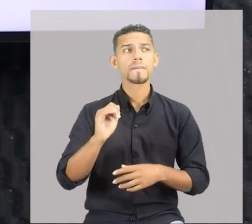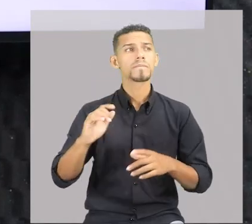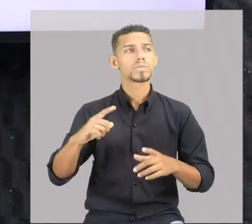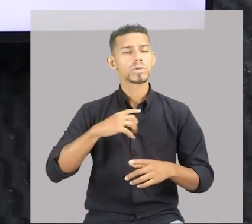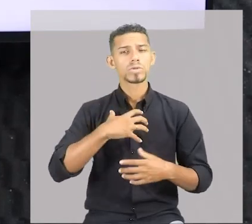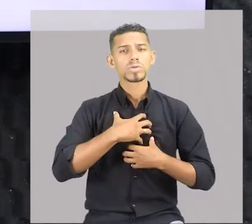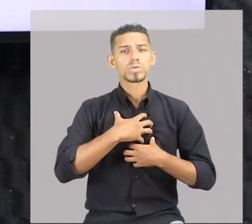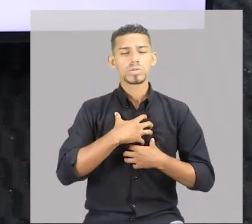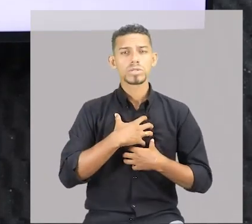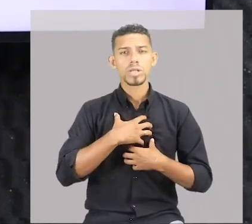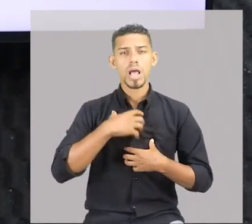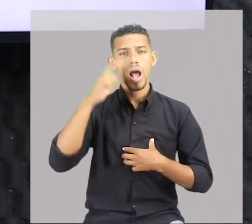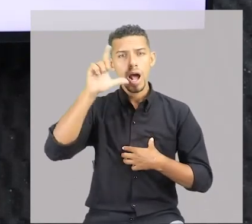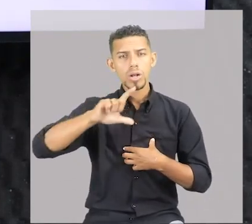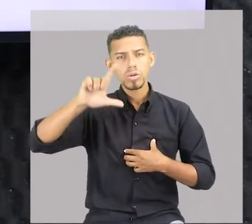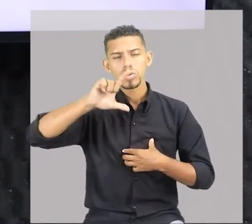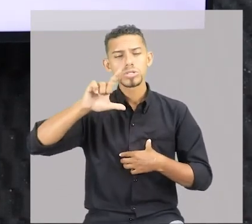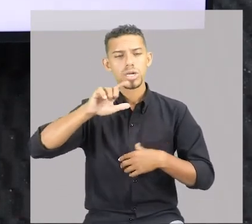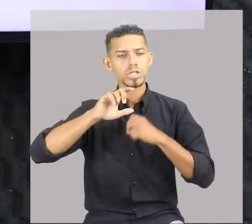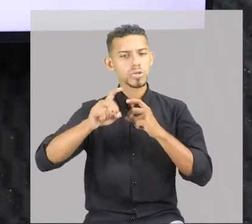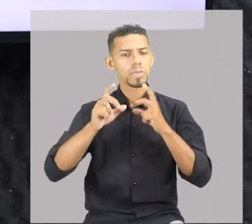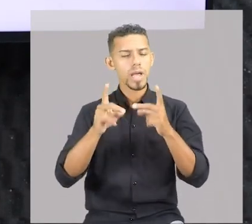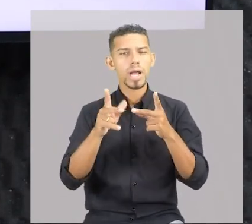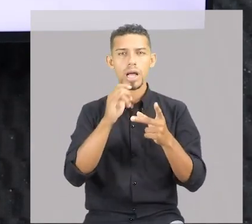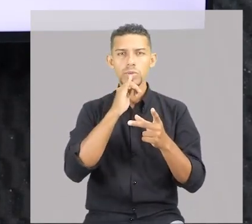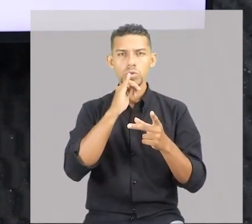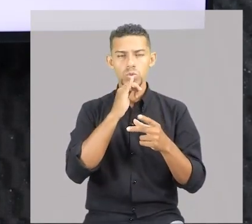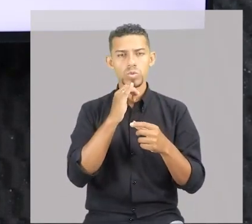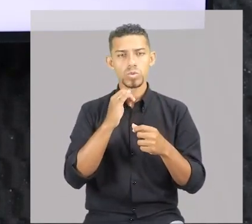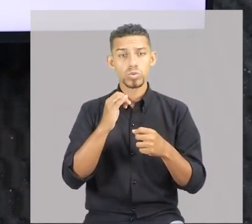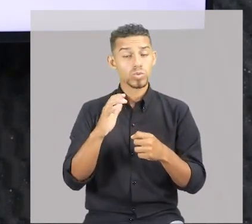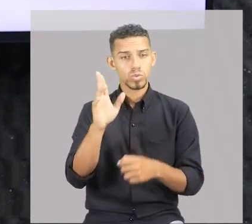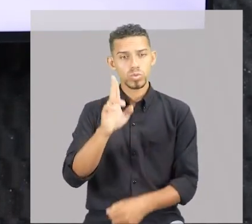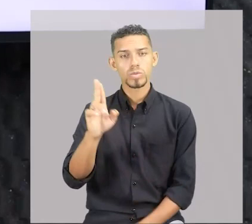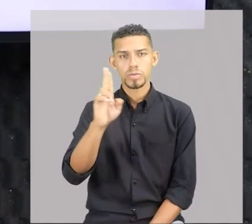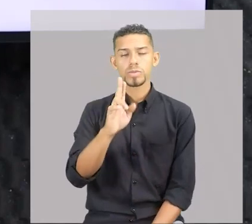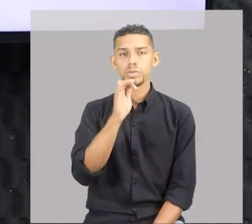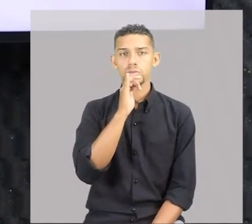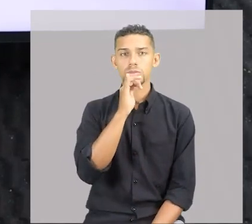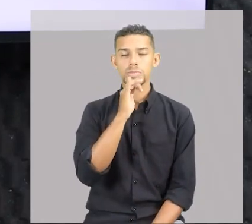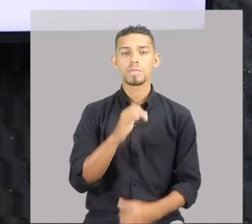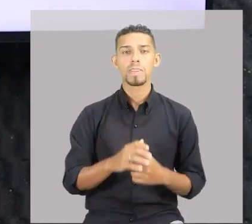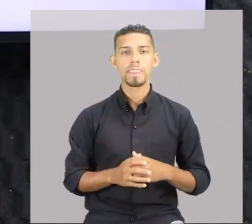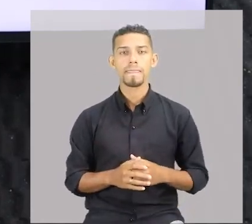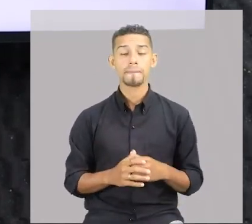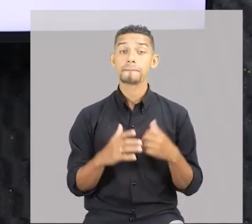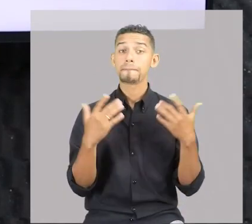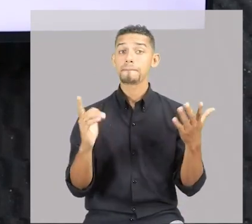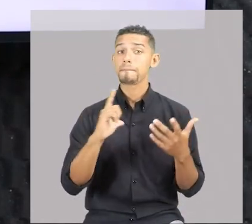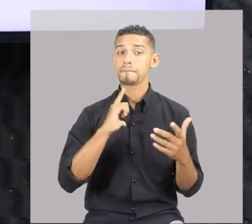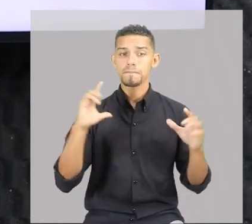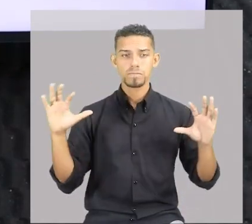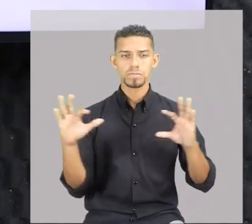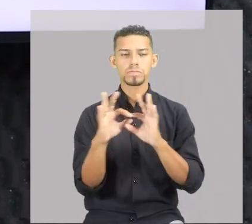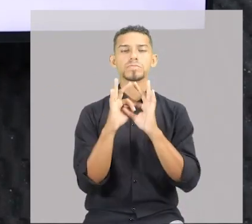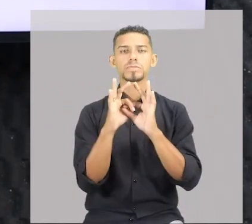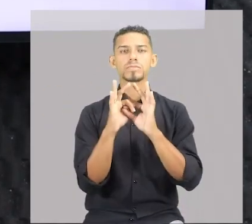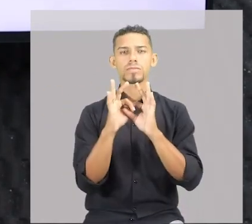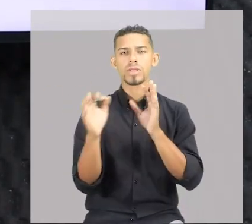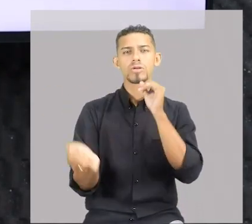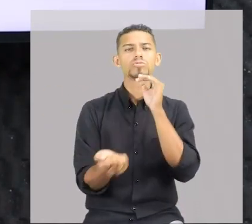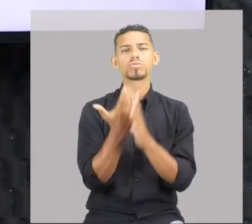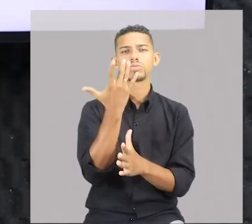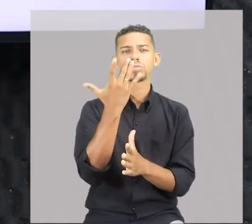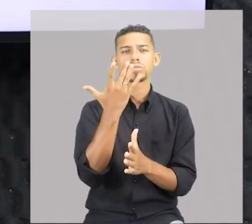muito ligada a essa lógica de mercado, a essa lógica do consumo, certo? Então ela tem a ver com essa produção